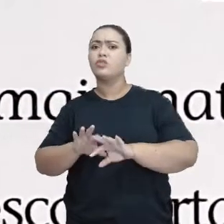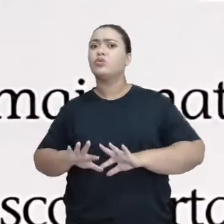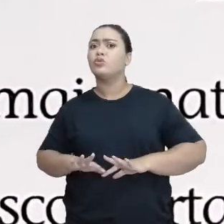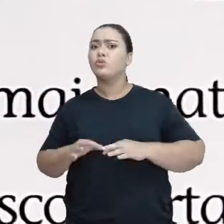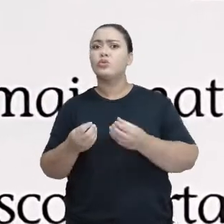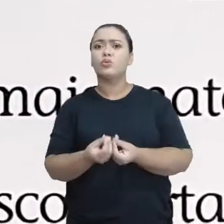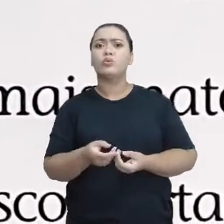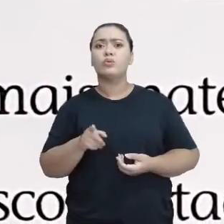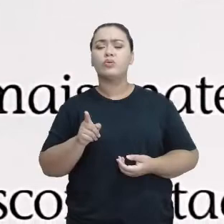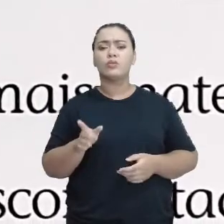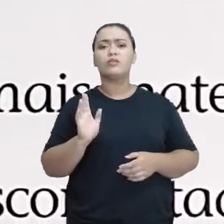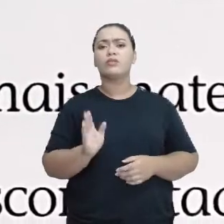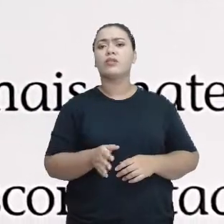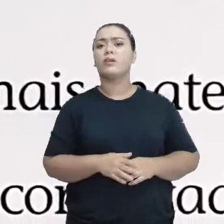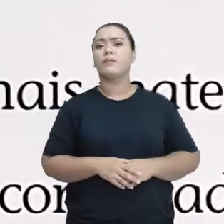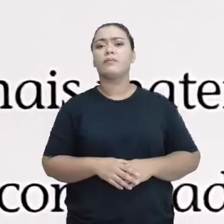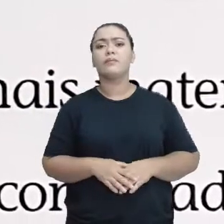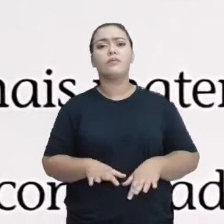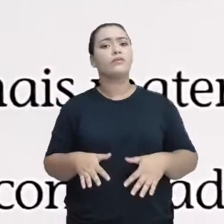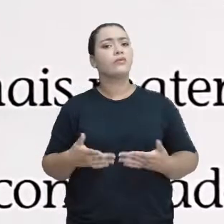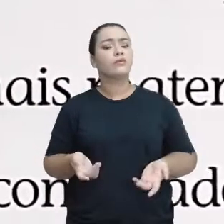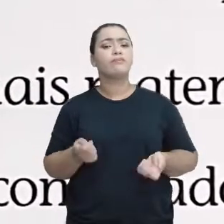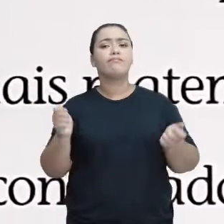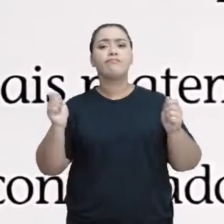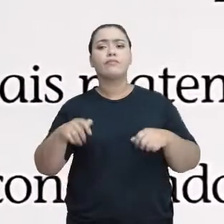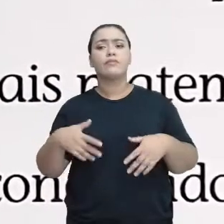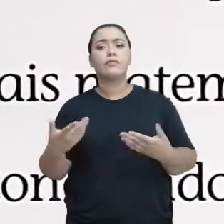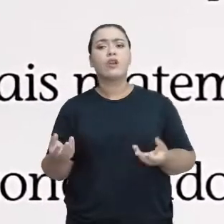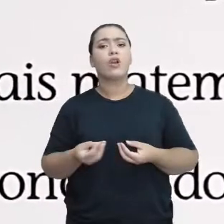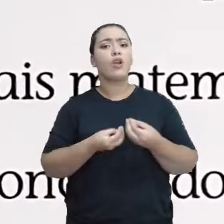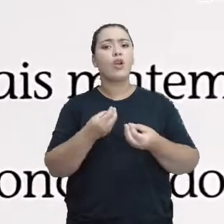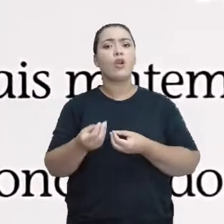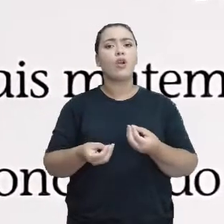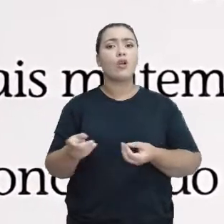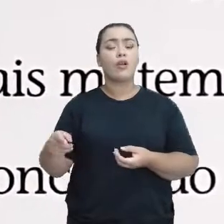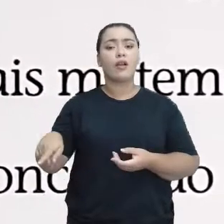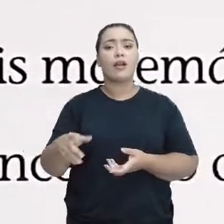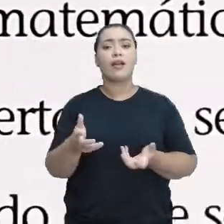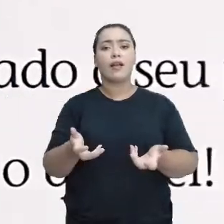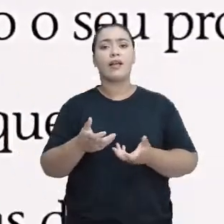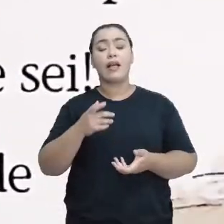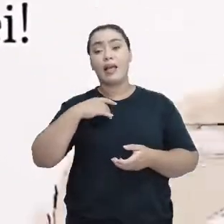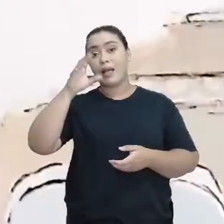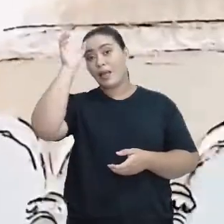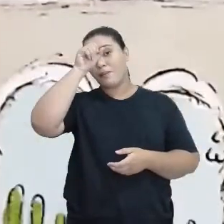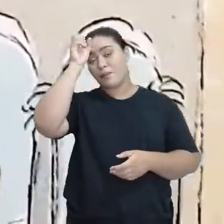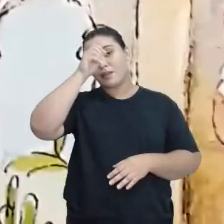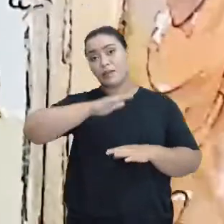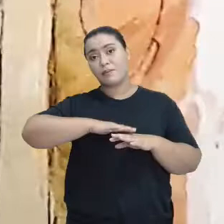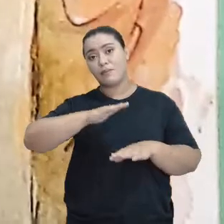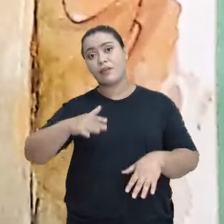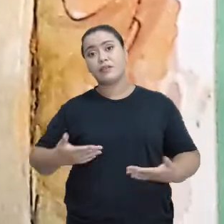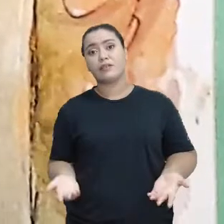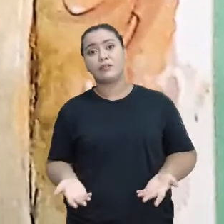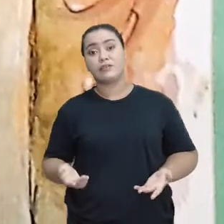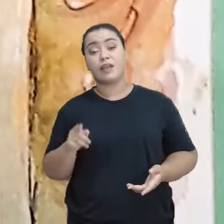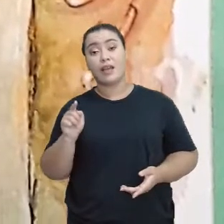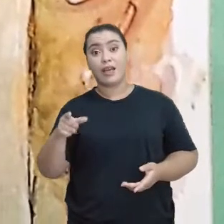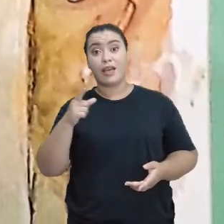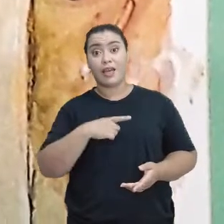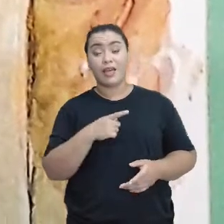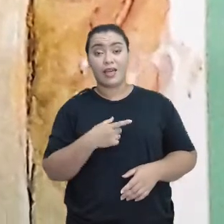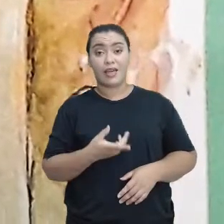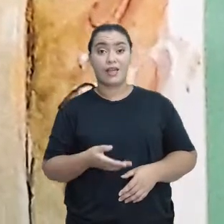podiam para ele e não tinham mais condições de saciar sua vontade de aprender mais. Além das matérias da